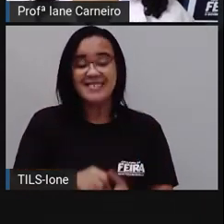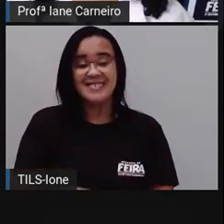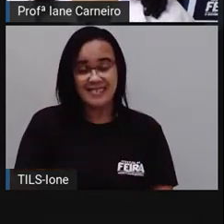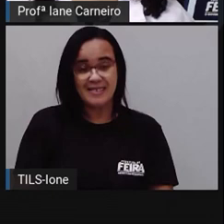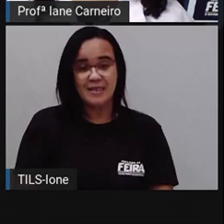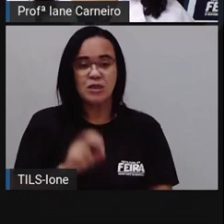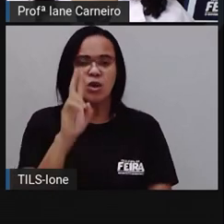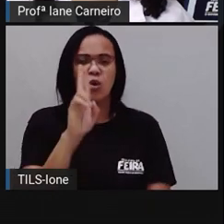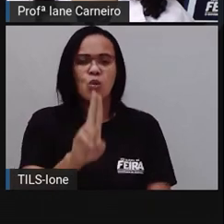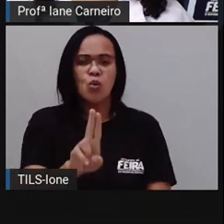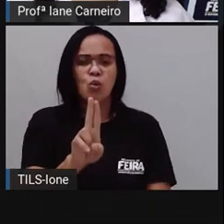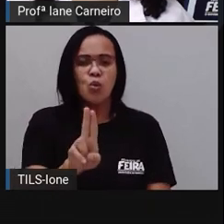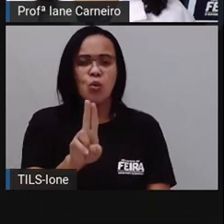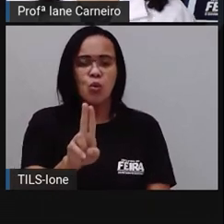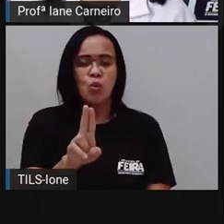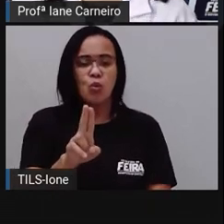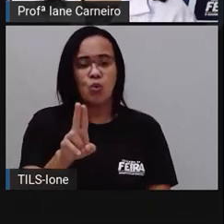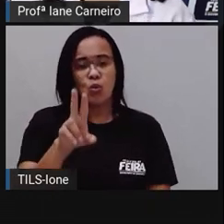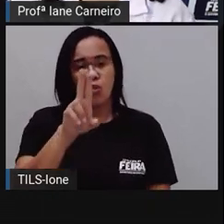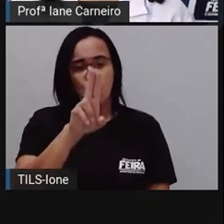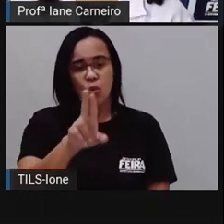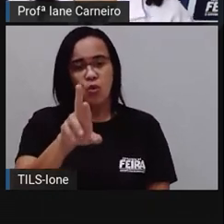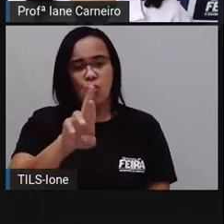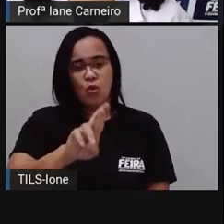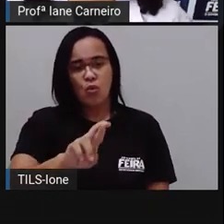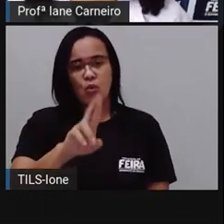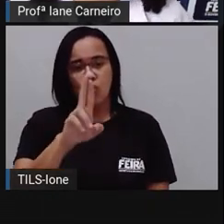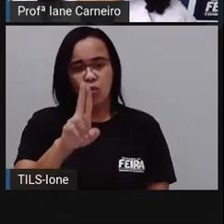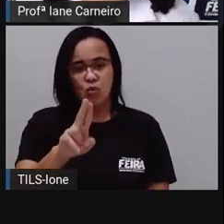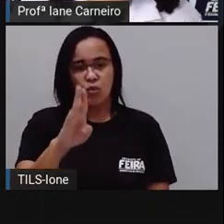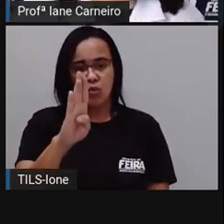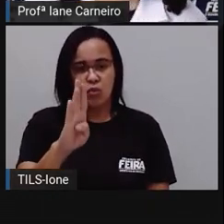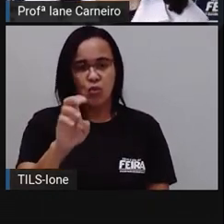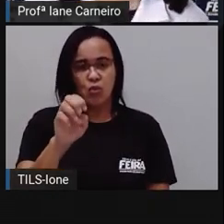lá. Urubu. Vamos escrever urubu?